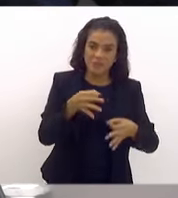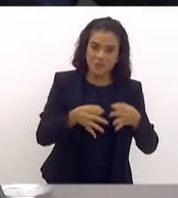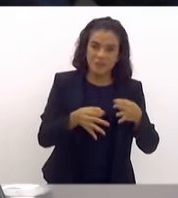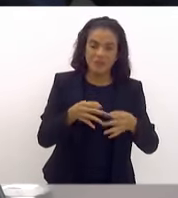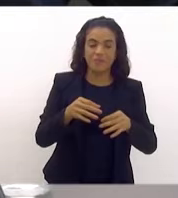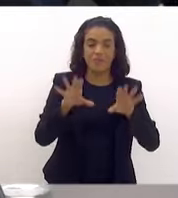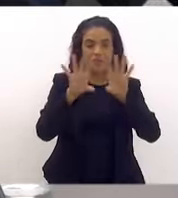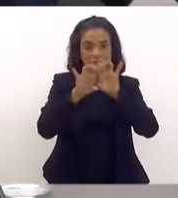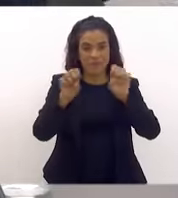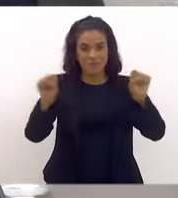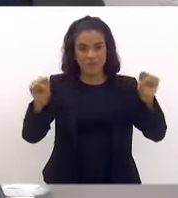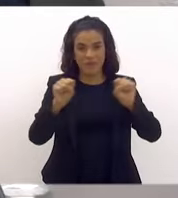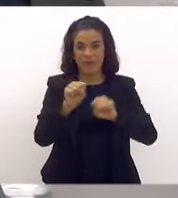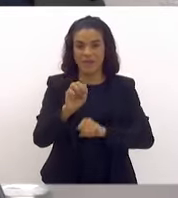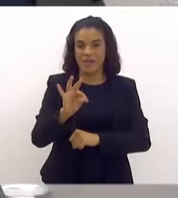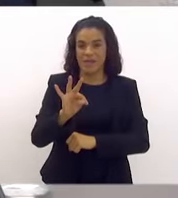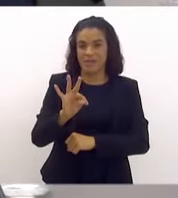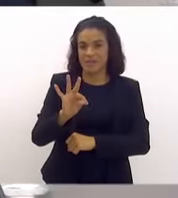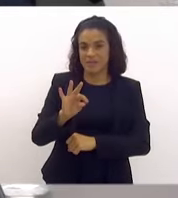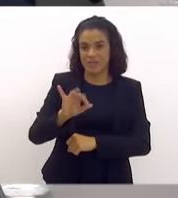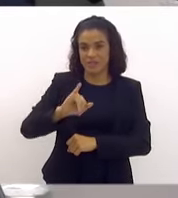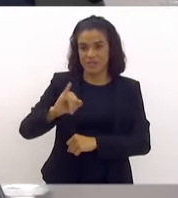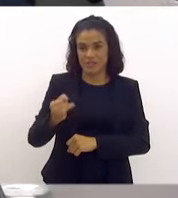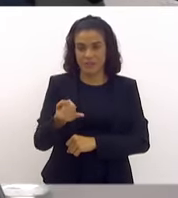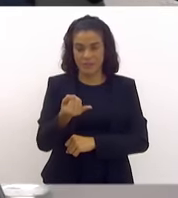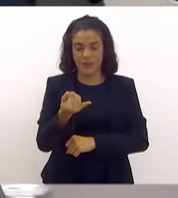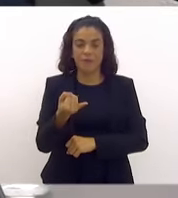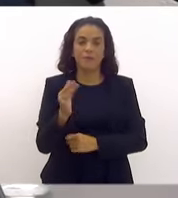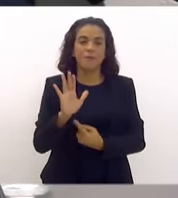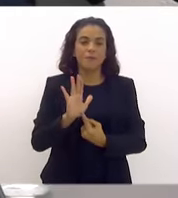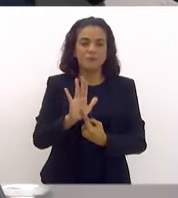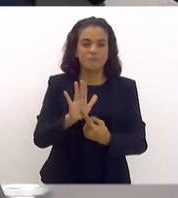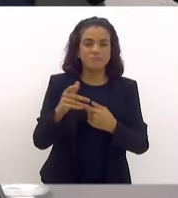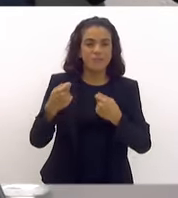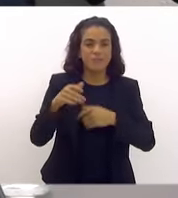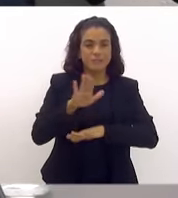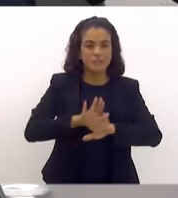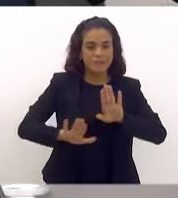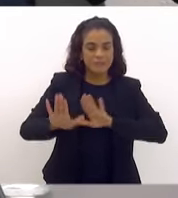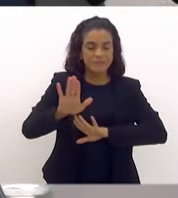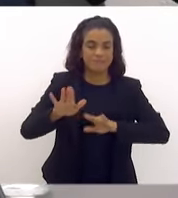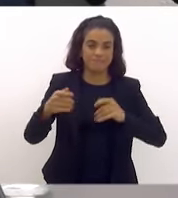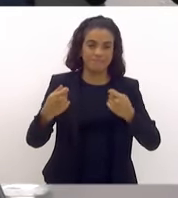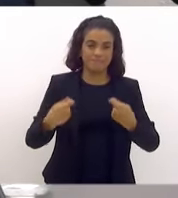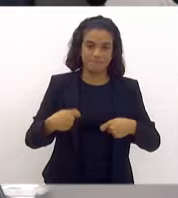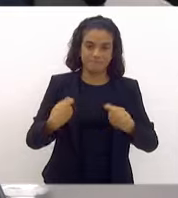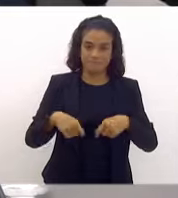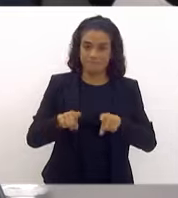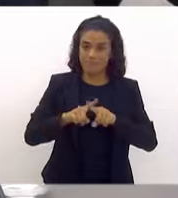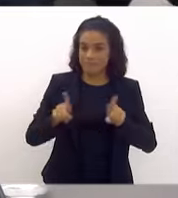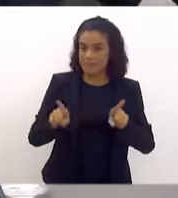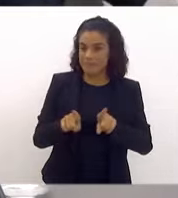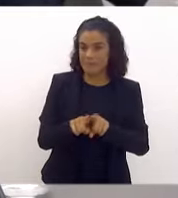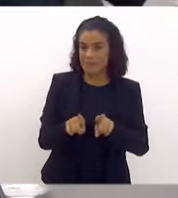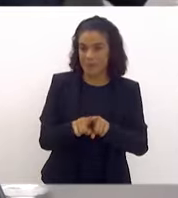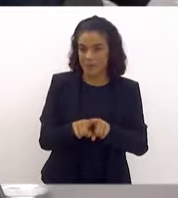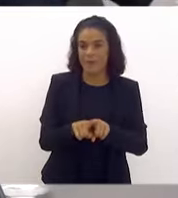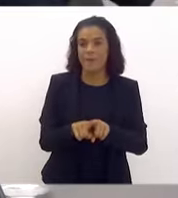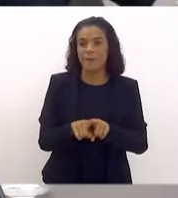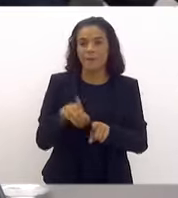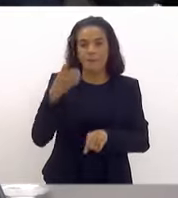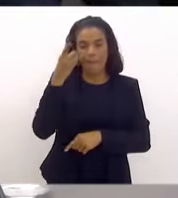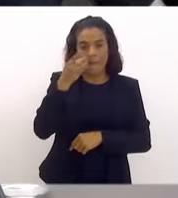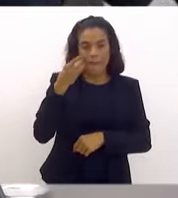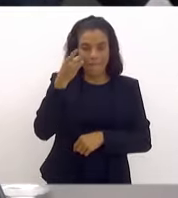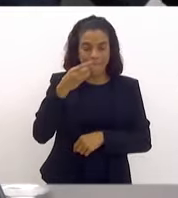STJ ele tem sinalizado que esse cuidado é necessário mas eh assim ele também não como o deputado